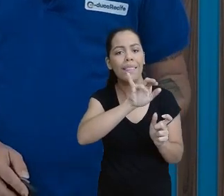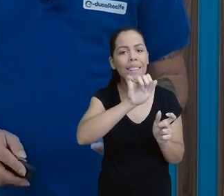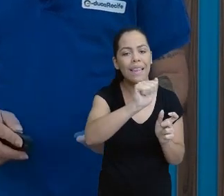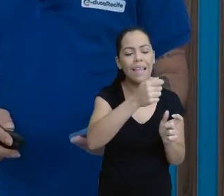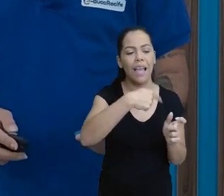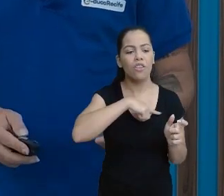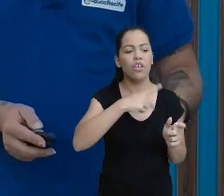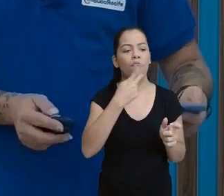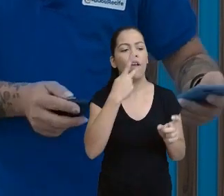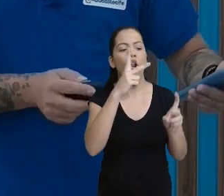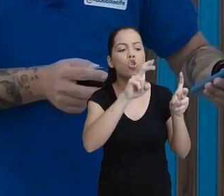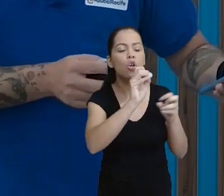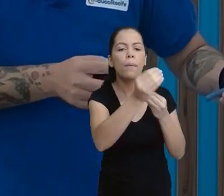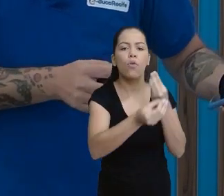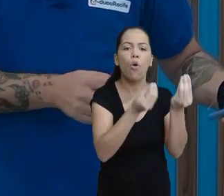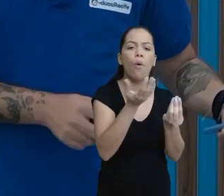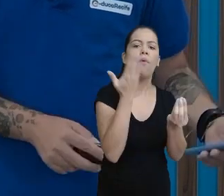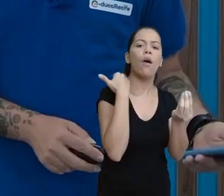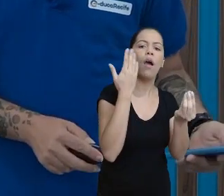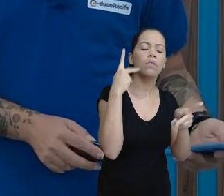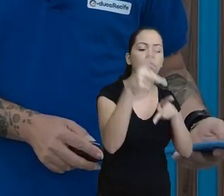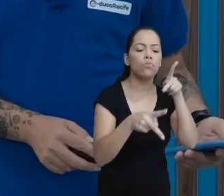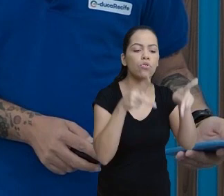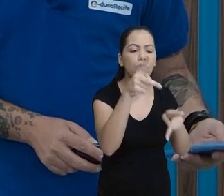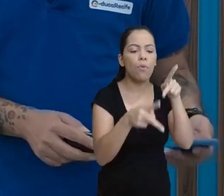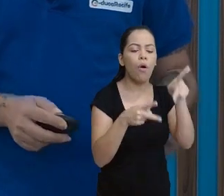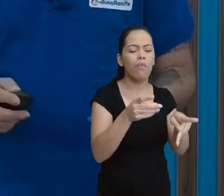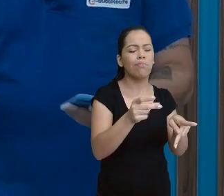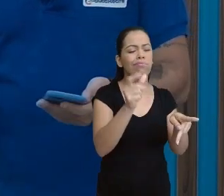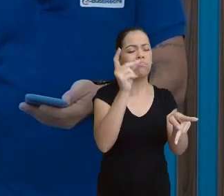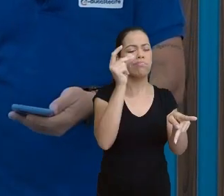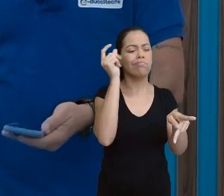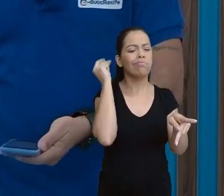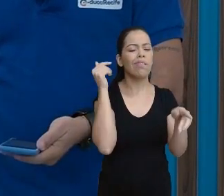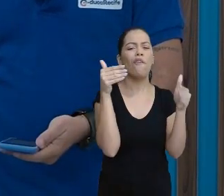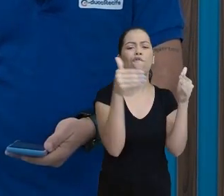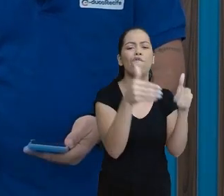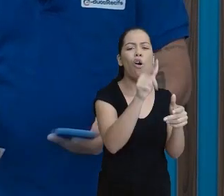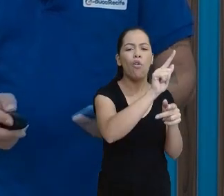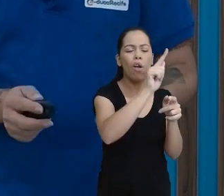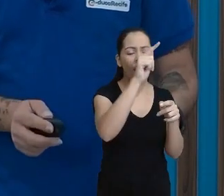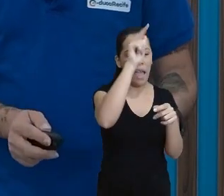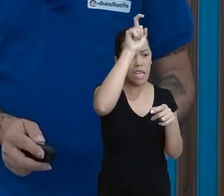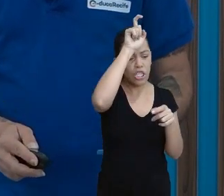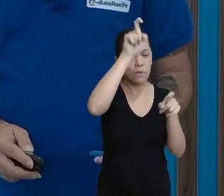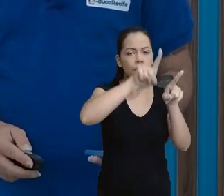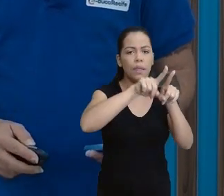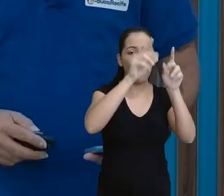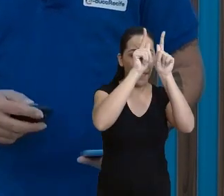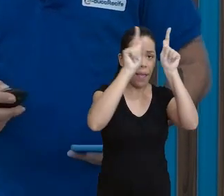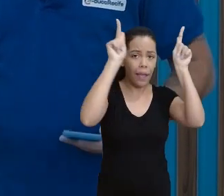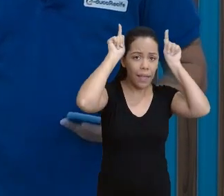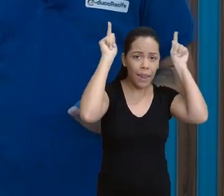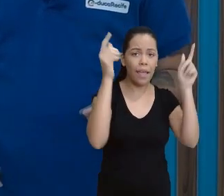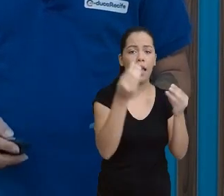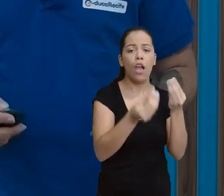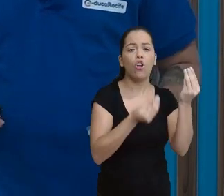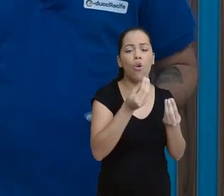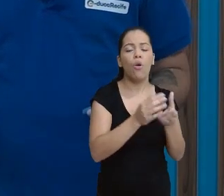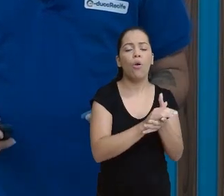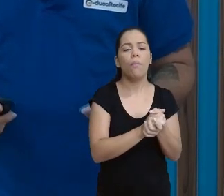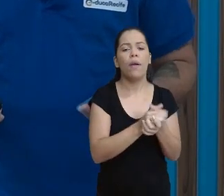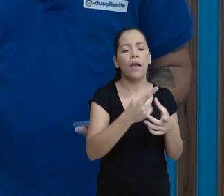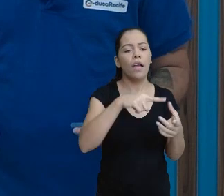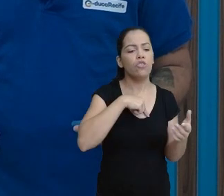da ideia de como eram as civilizações antigas, né, especificamente a egípcia e a grega, e a gente começou a fazer